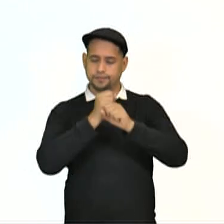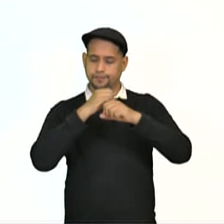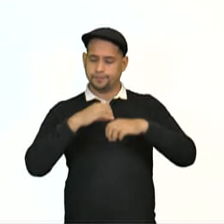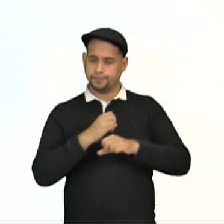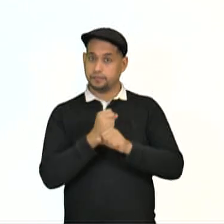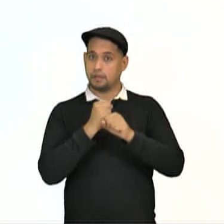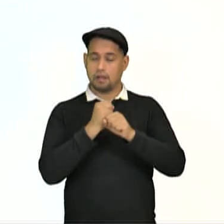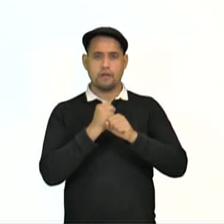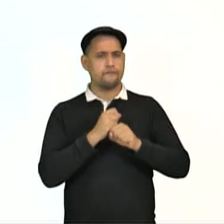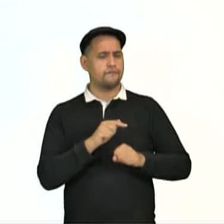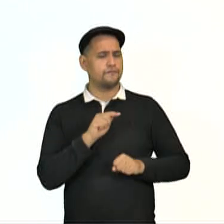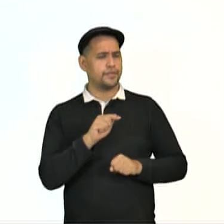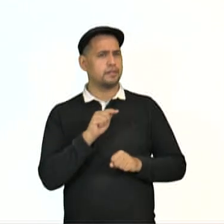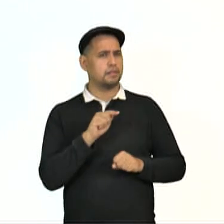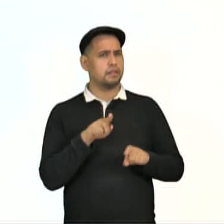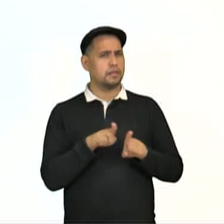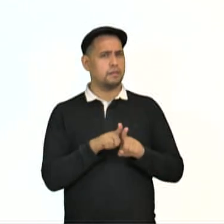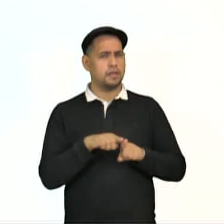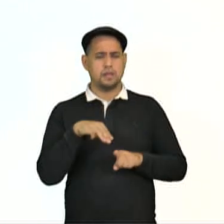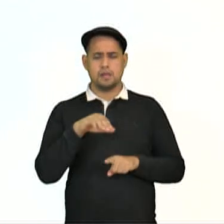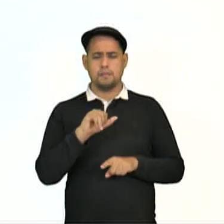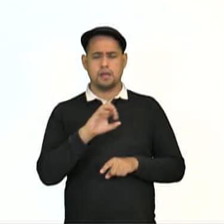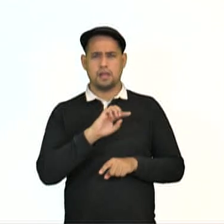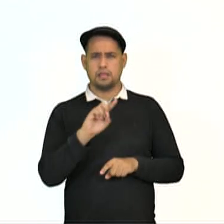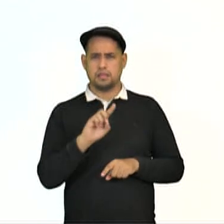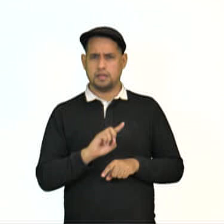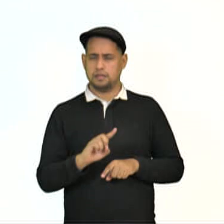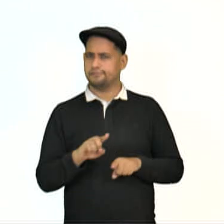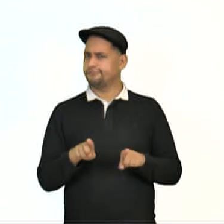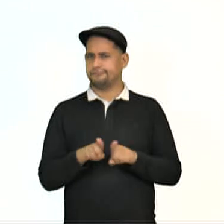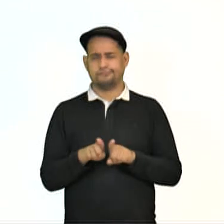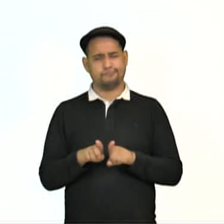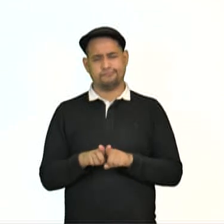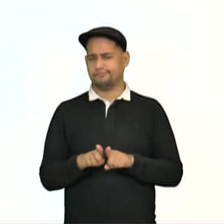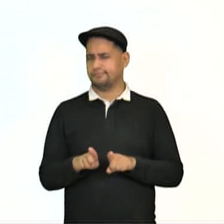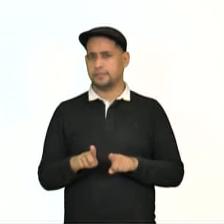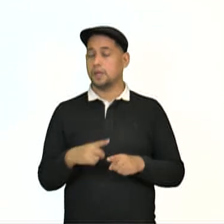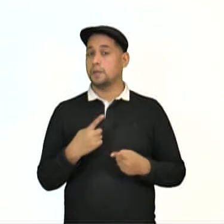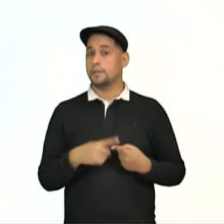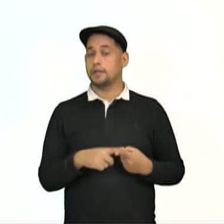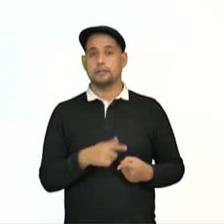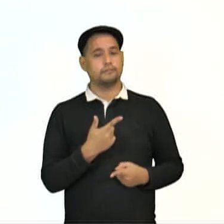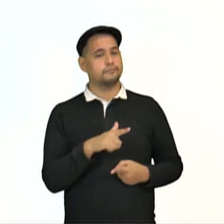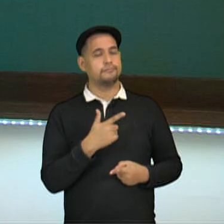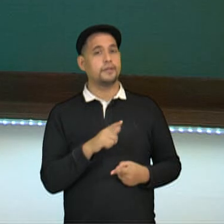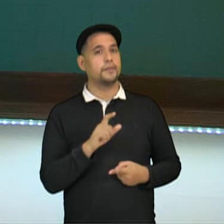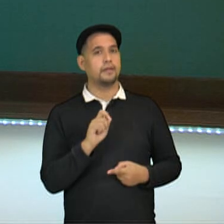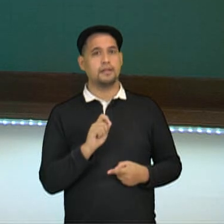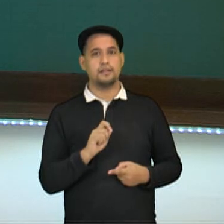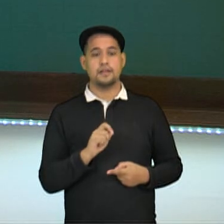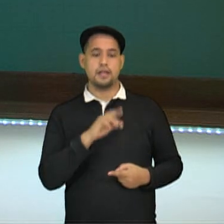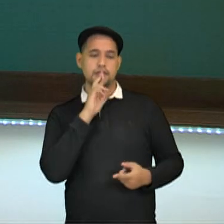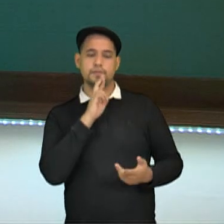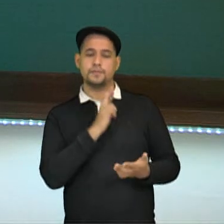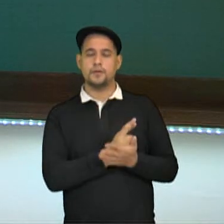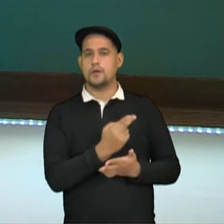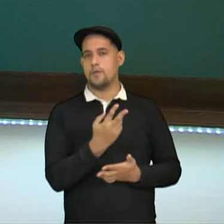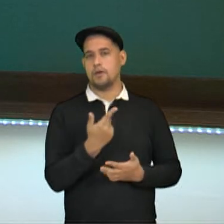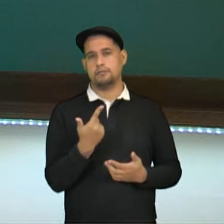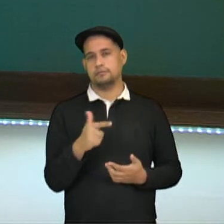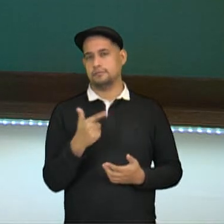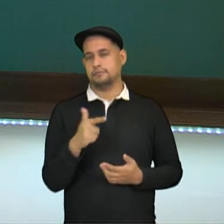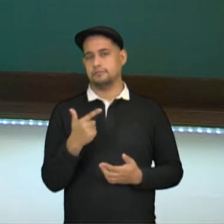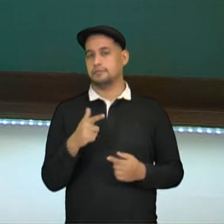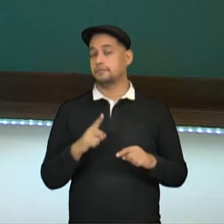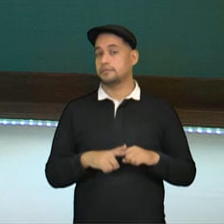comutativa na multiplicação de matrizes? Também não, né? Porque nós não obtivemos o mesmo resultado.